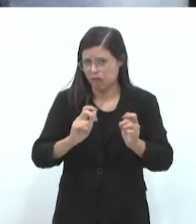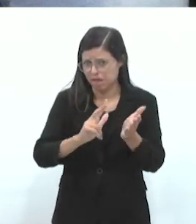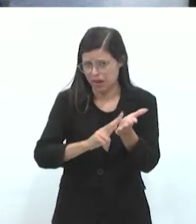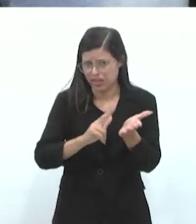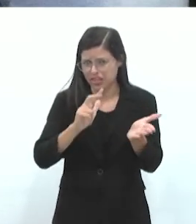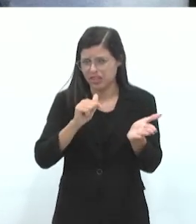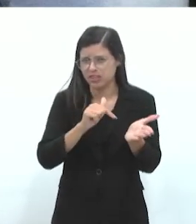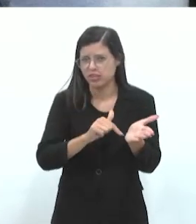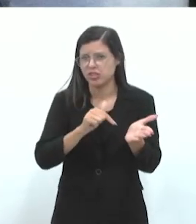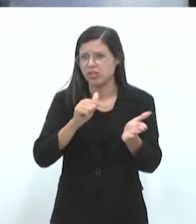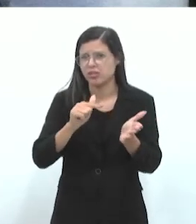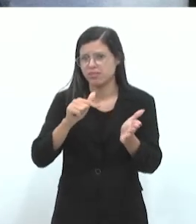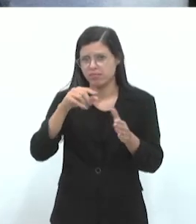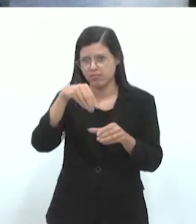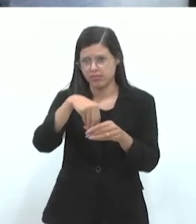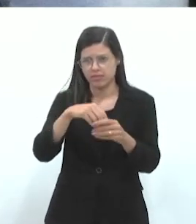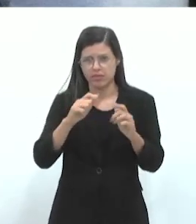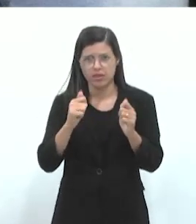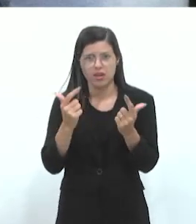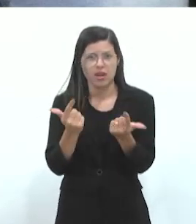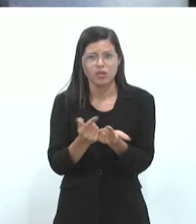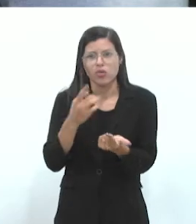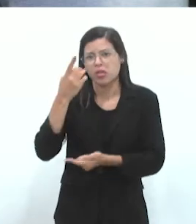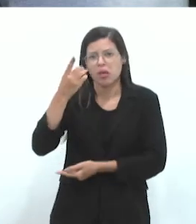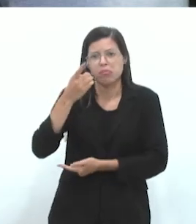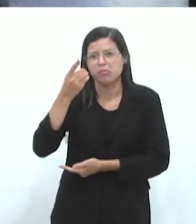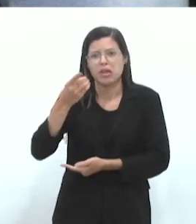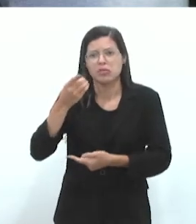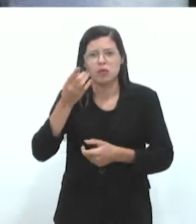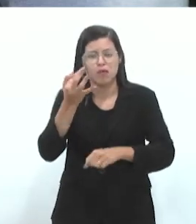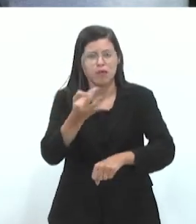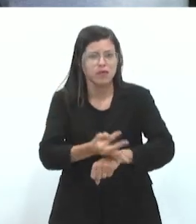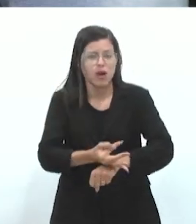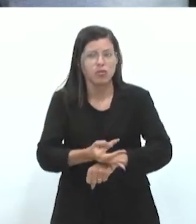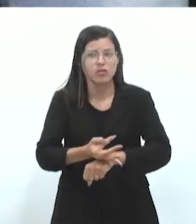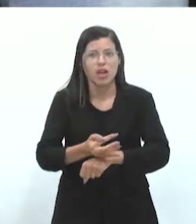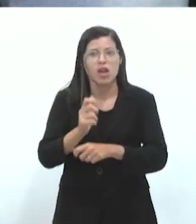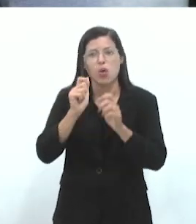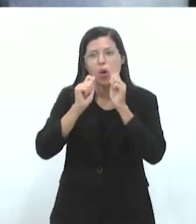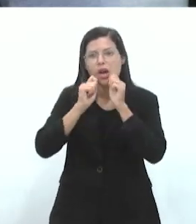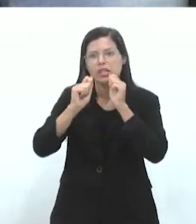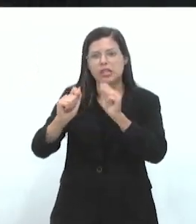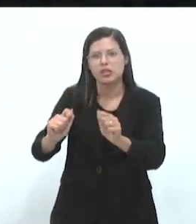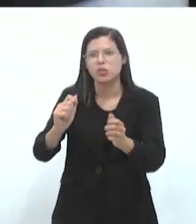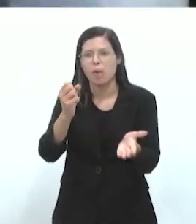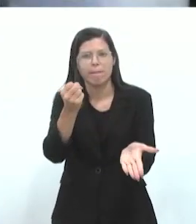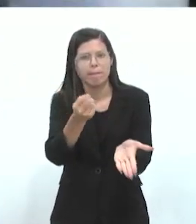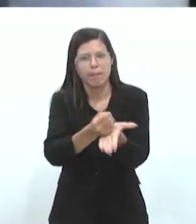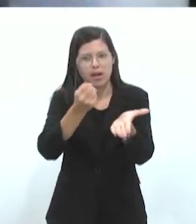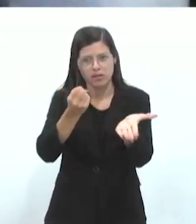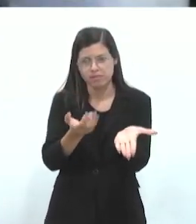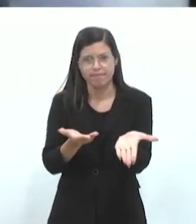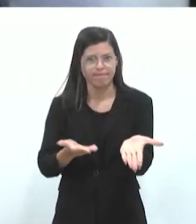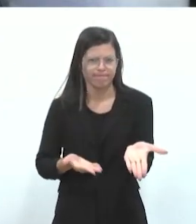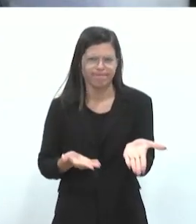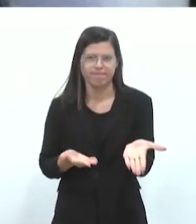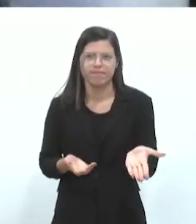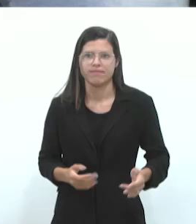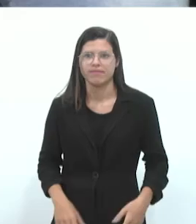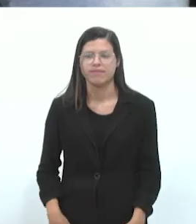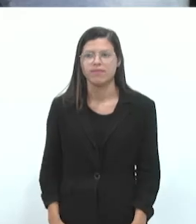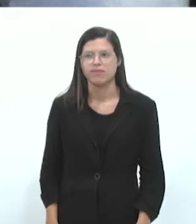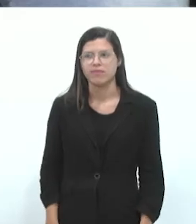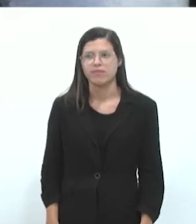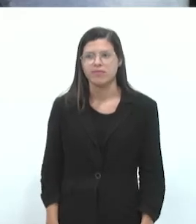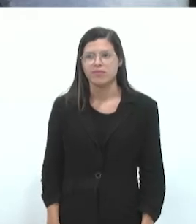O deputado não vem, o assessor colhe a assinatura, carimba lá a assinatura do secretário. Podia pelo menos ter